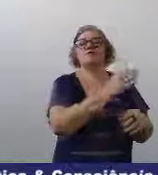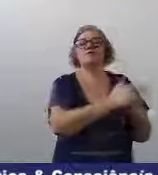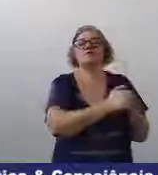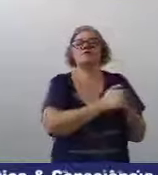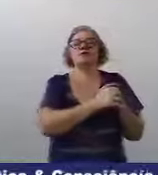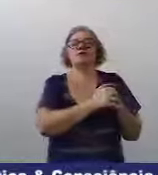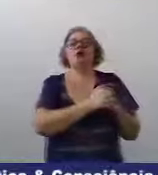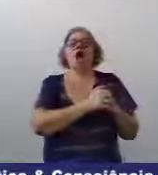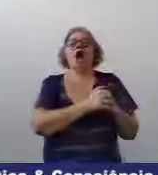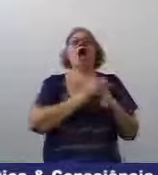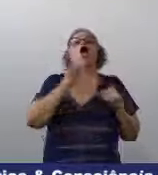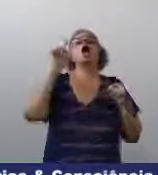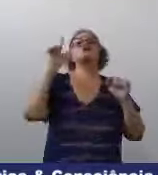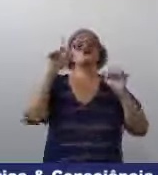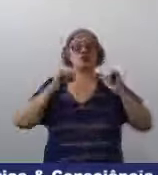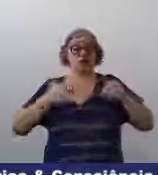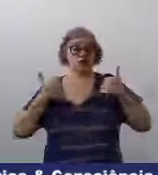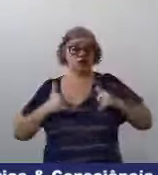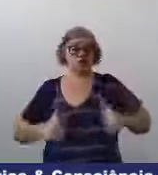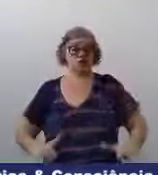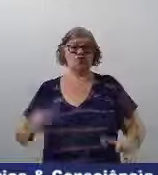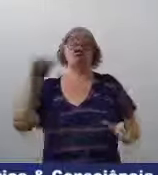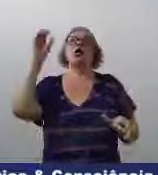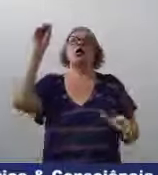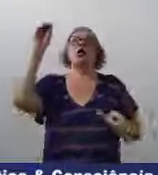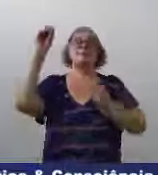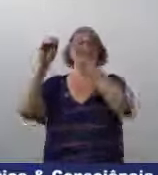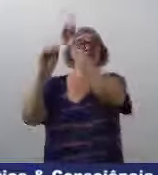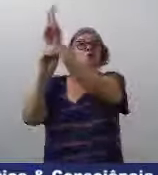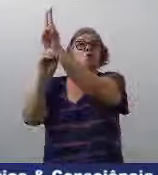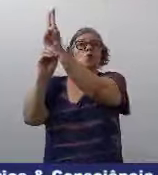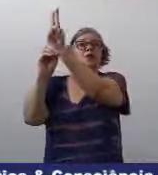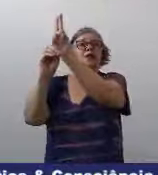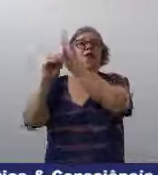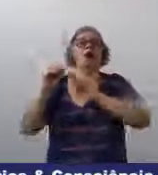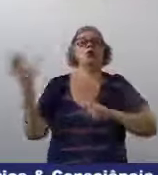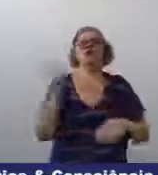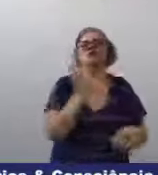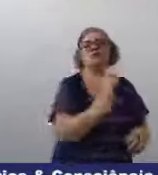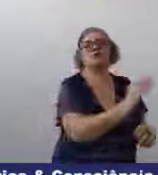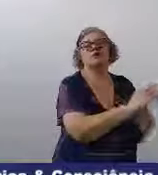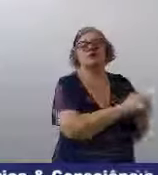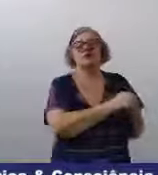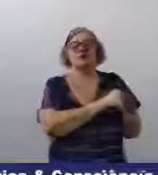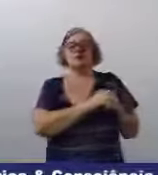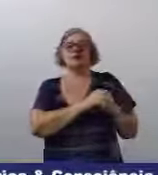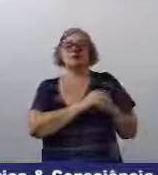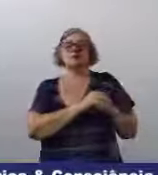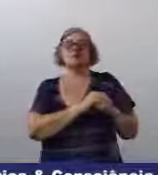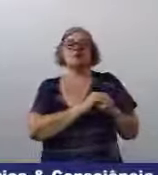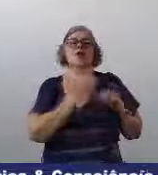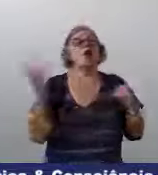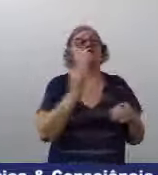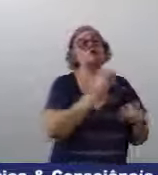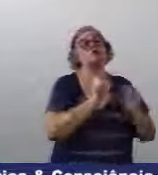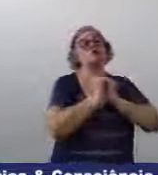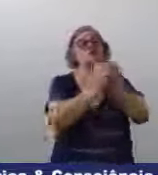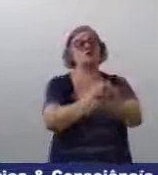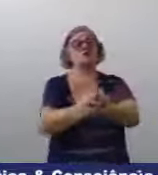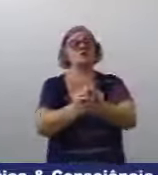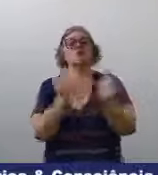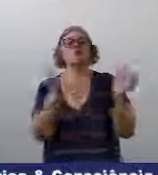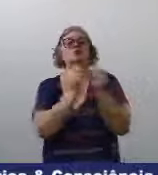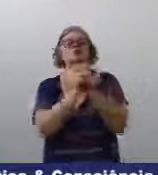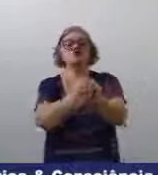Quando aumenta a velocidade, a energia aumenta ainda com o quadrado da velocidade. Daí o problema das colisões e ultrapassagens.